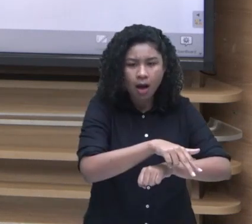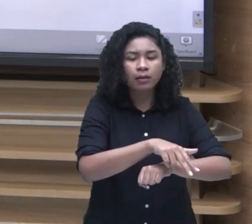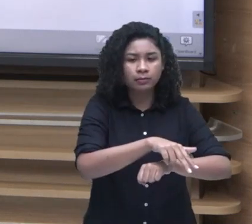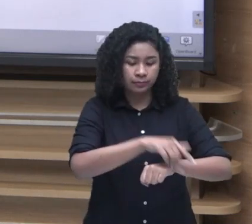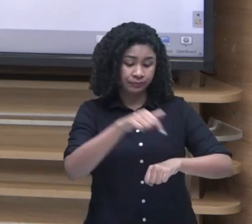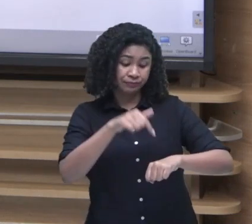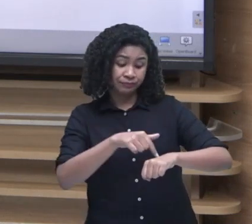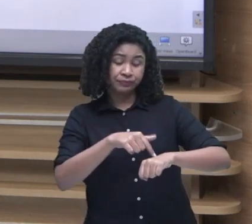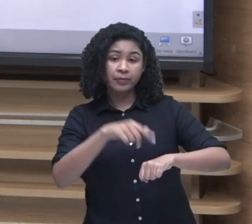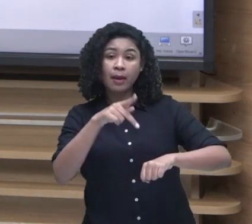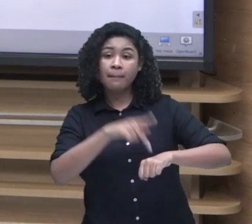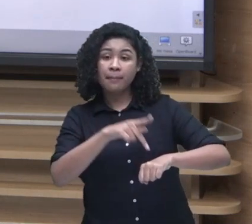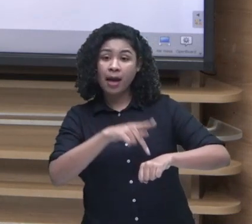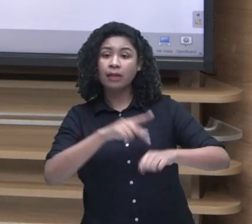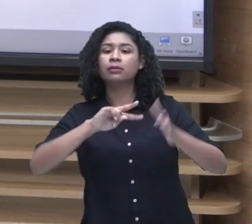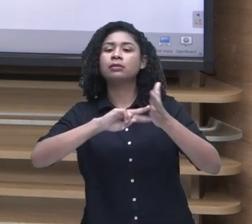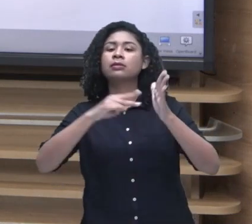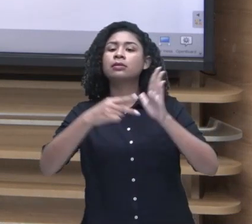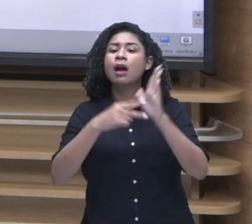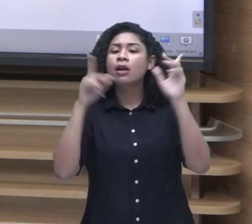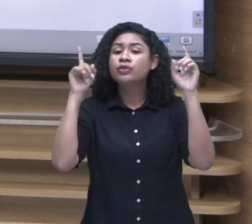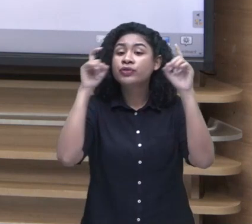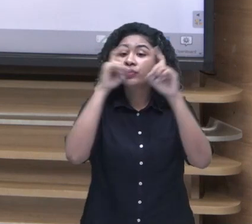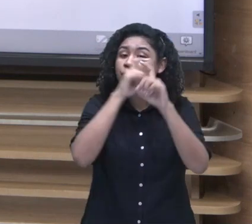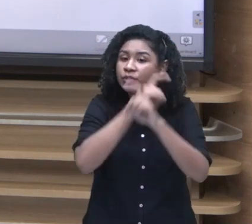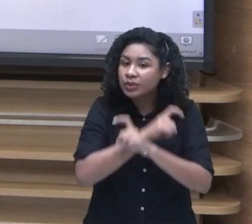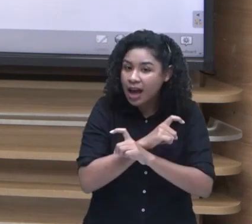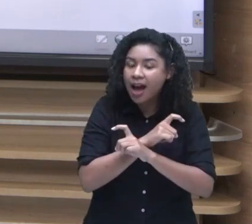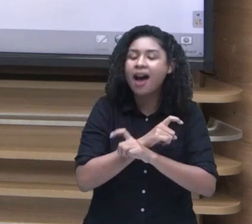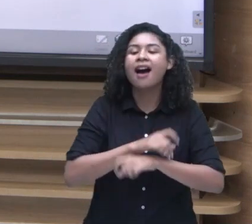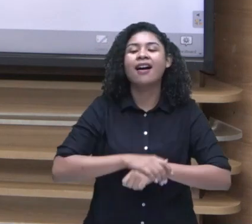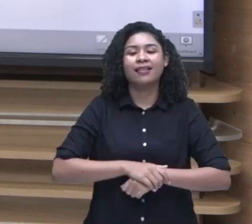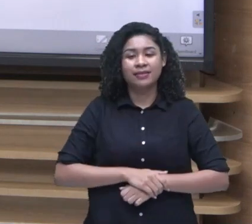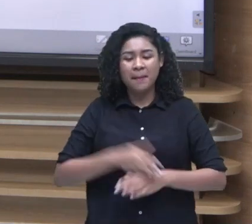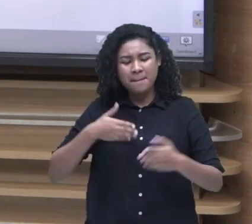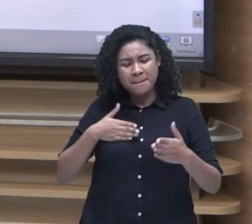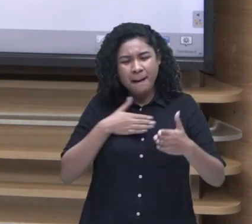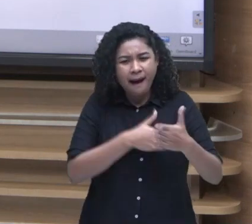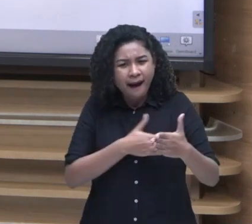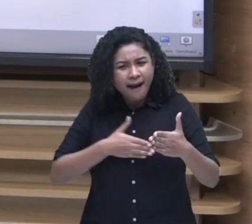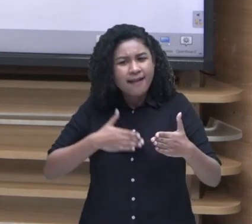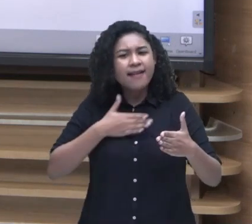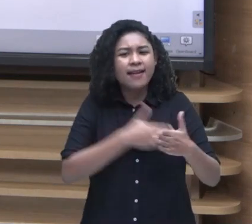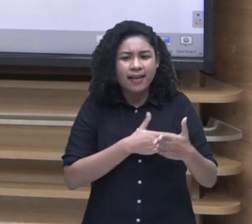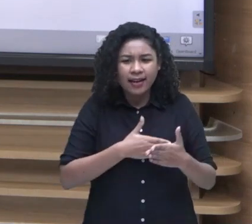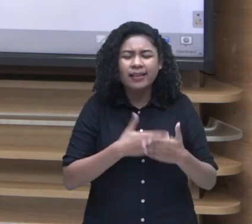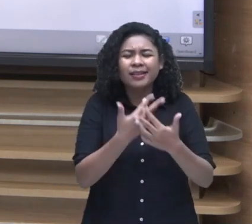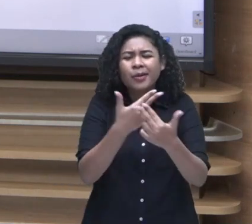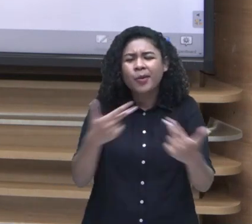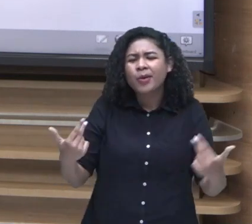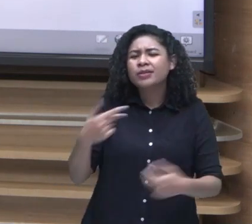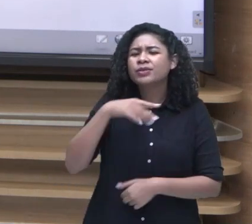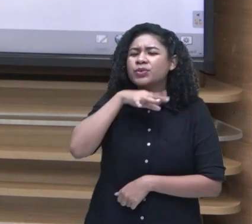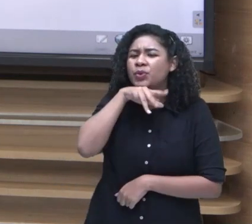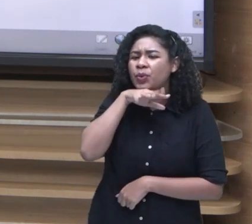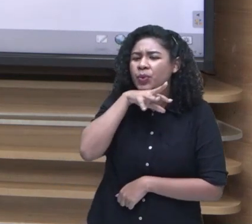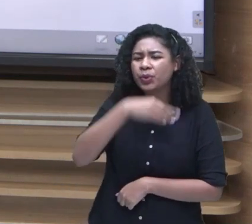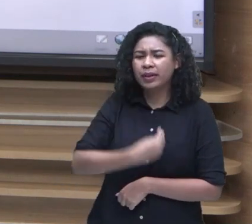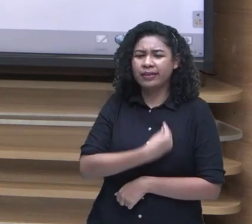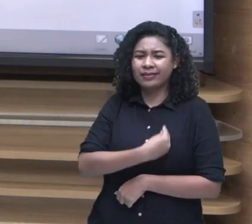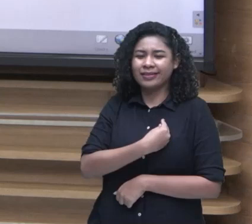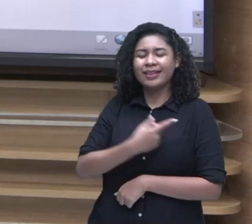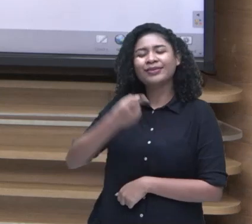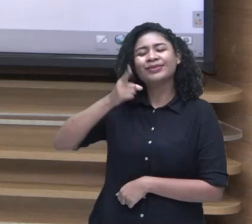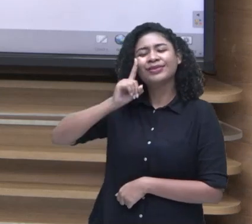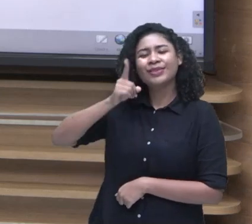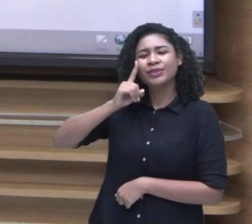for olhar dentro desse contexto, são os obstáculos, tudo que de ruim que a gente enfrenta no nosso dia a dia, que a